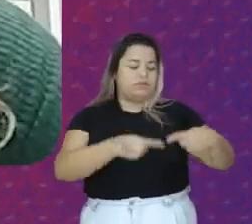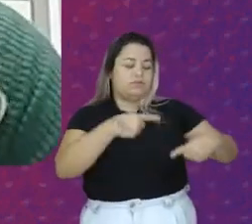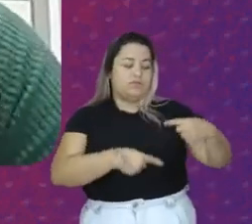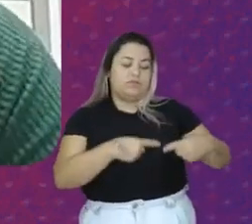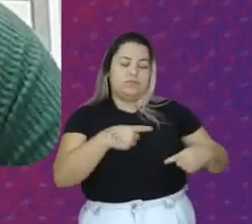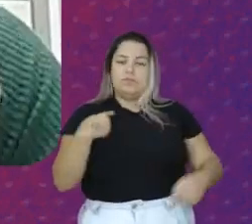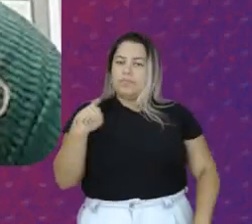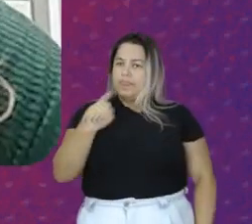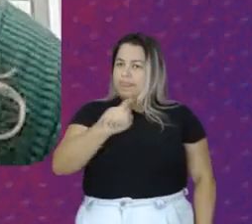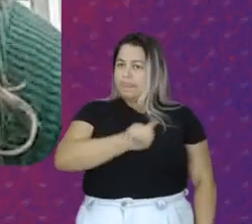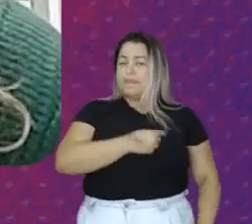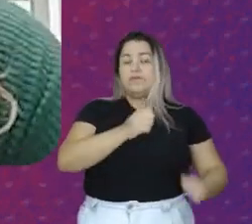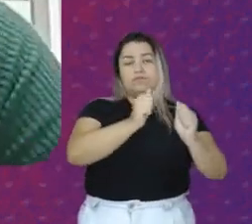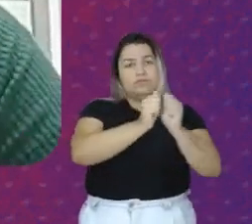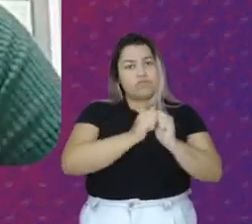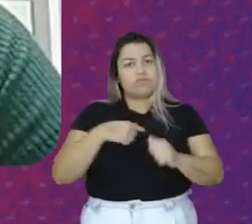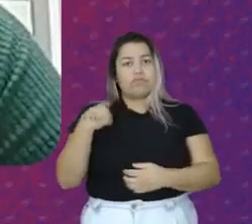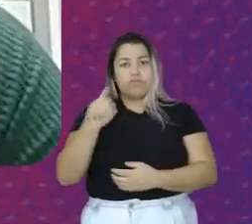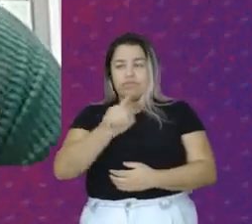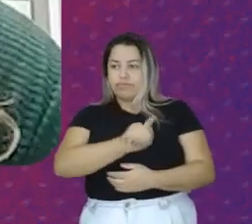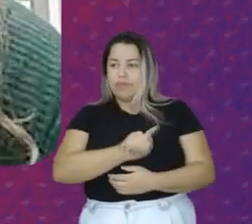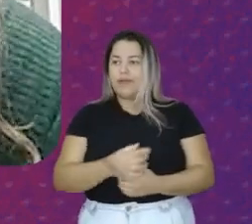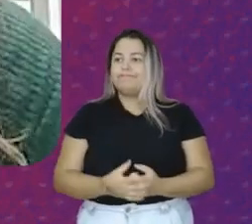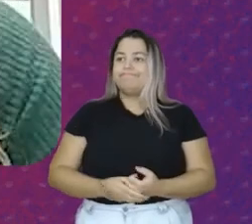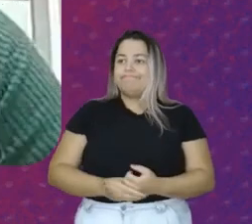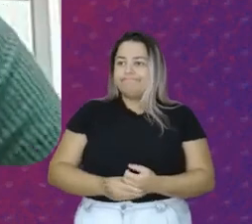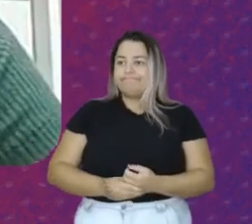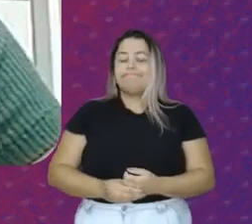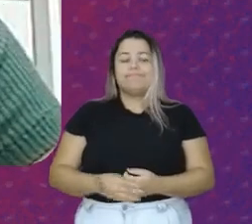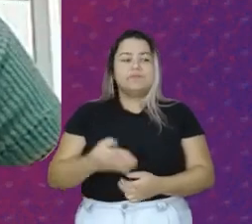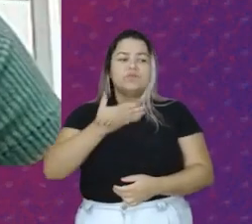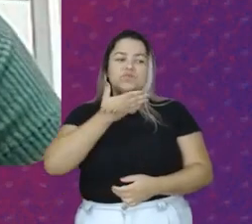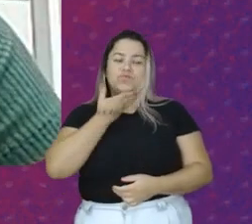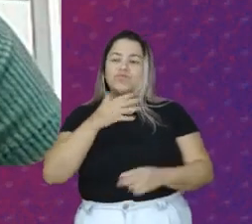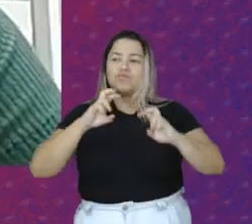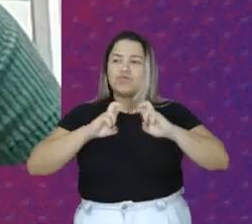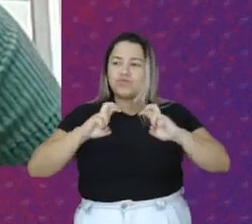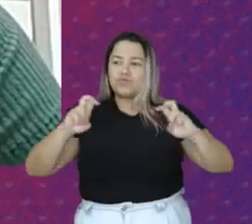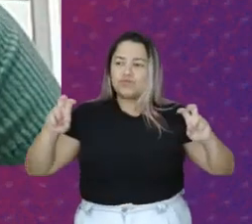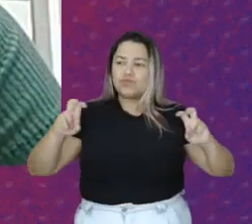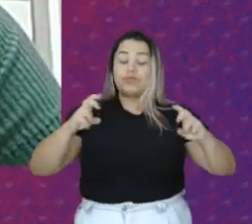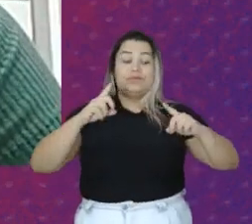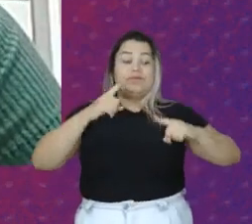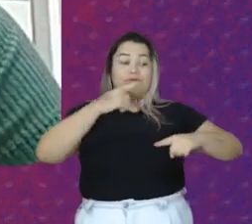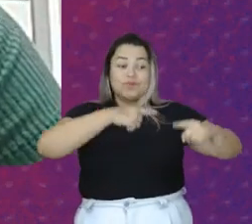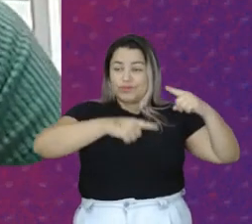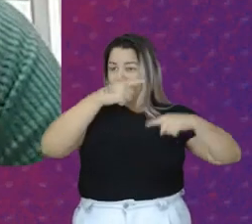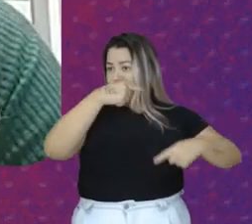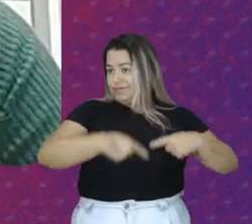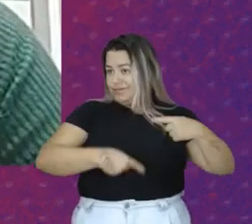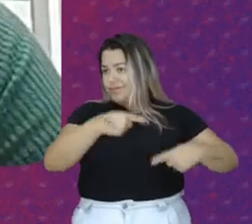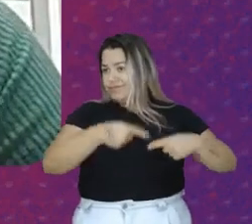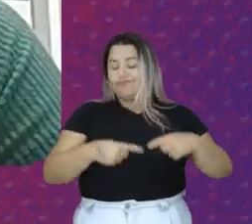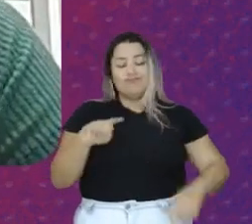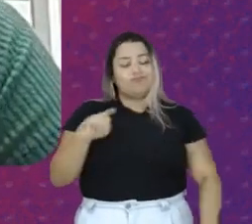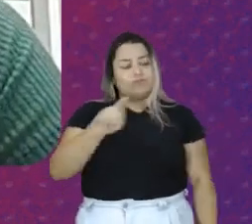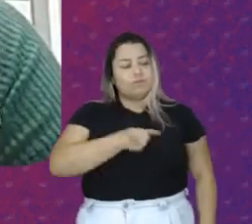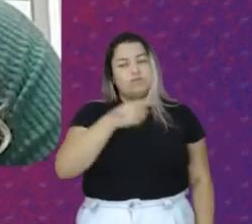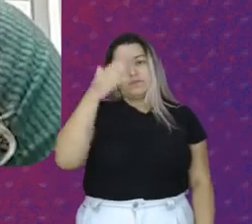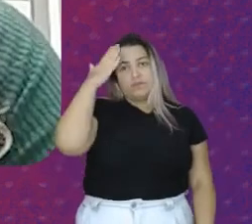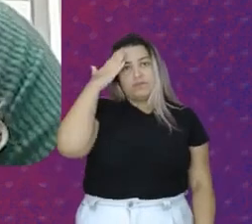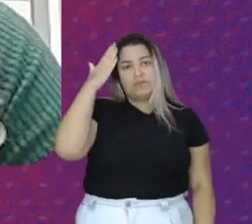nós, né, e com a gente, é nossa voz que vai construir as políticas públicas, porque melhor do que nós para saber o